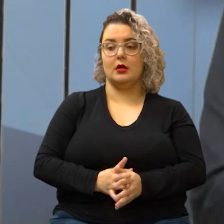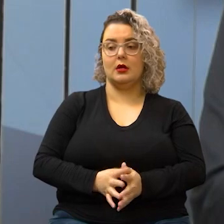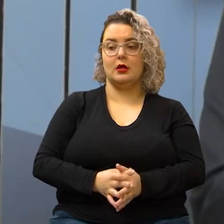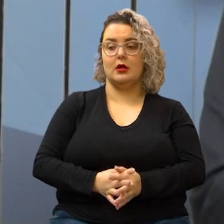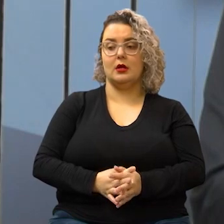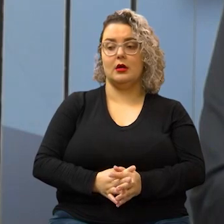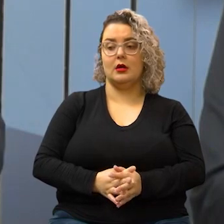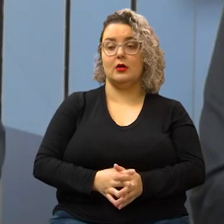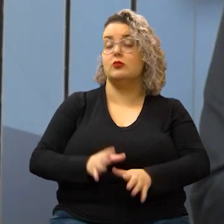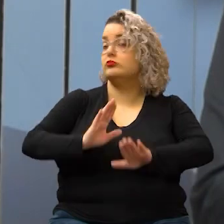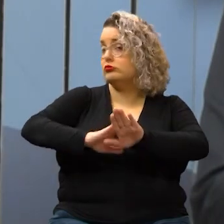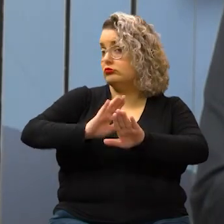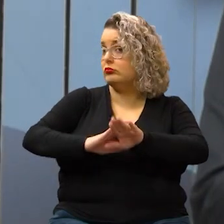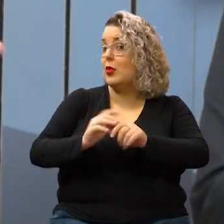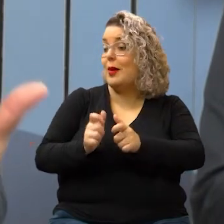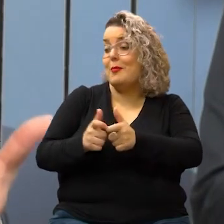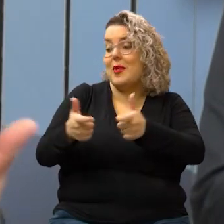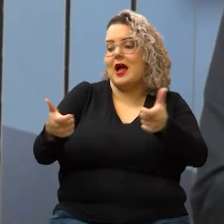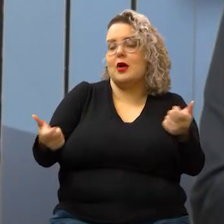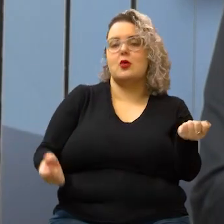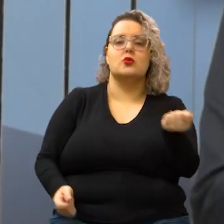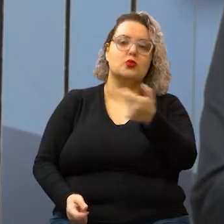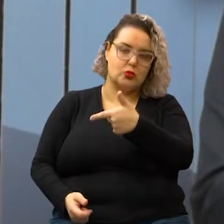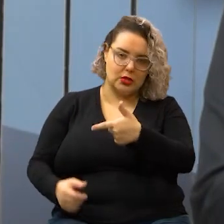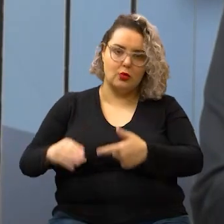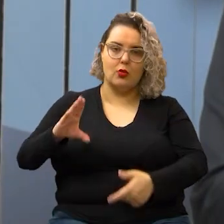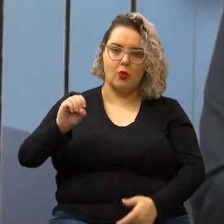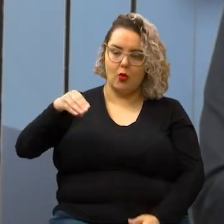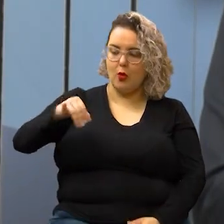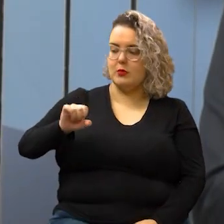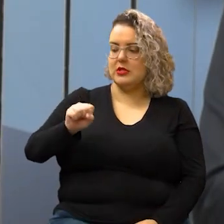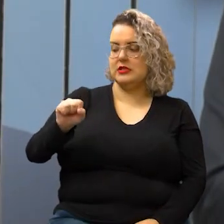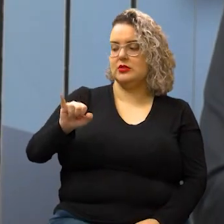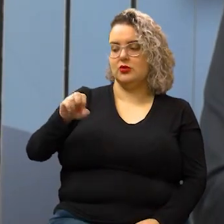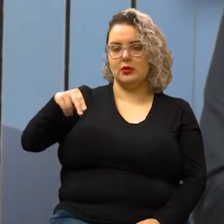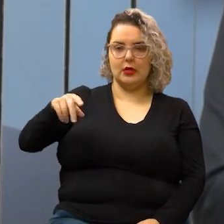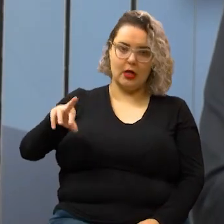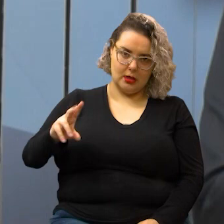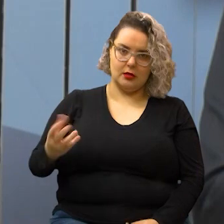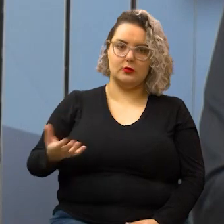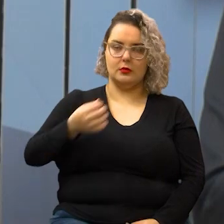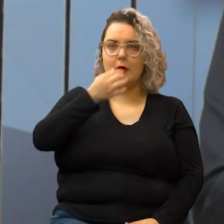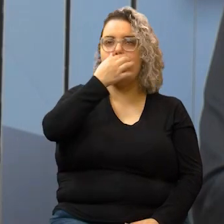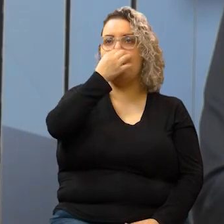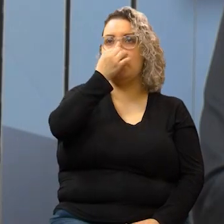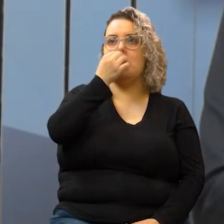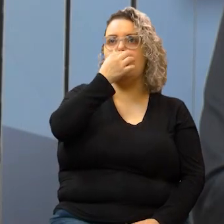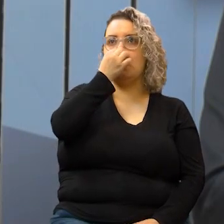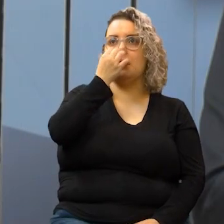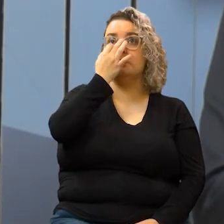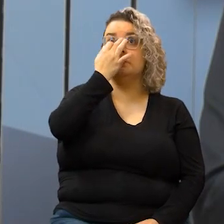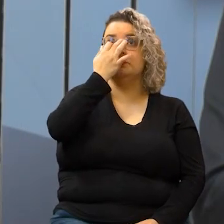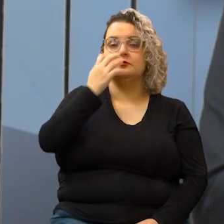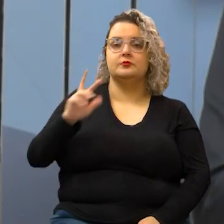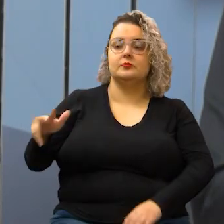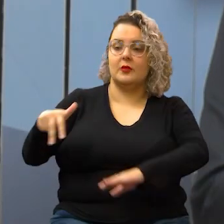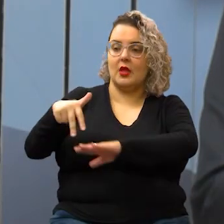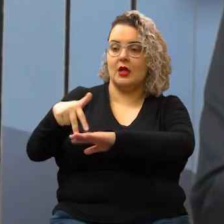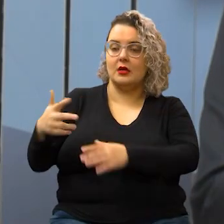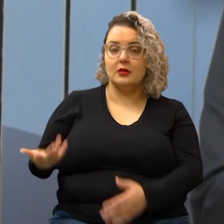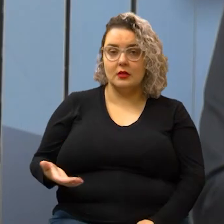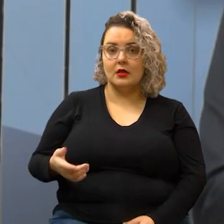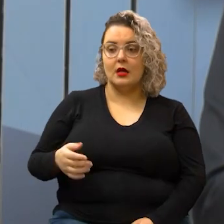uma atribuição, inclusive, muito maior, muito mais abrangente, até para tirar da pessoa, do